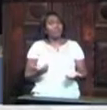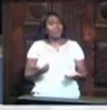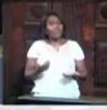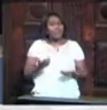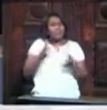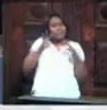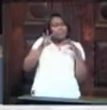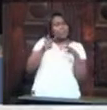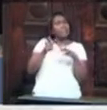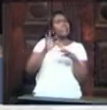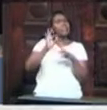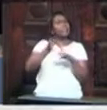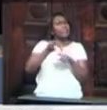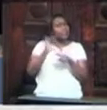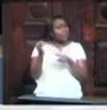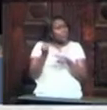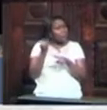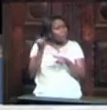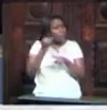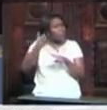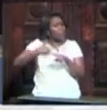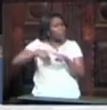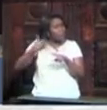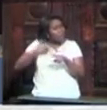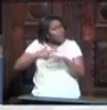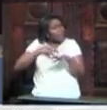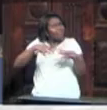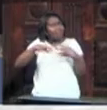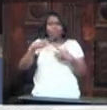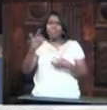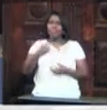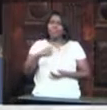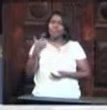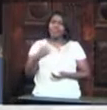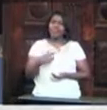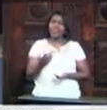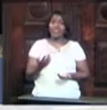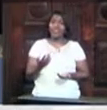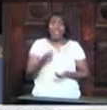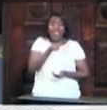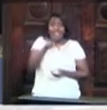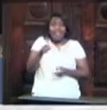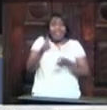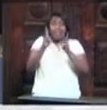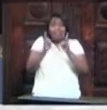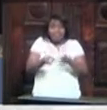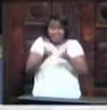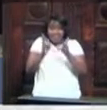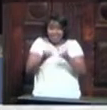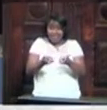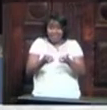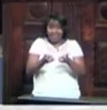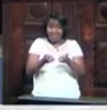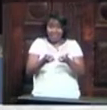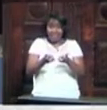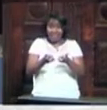à importância daquela atividade. Vão permanecer, então,